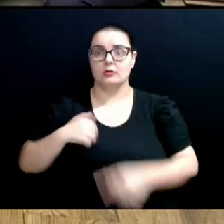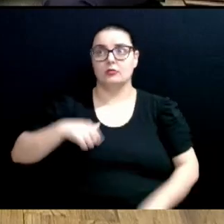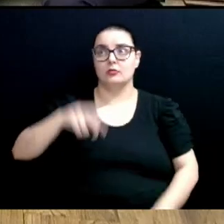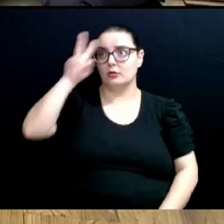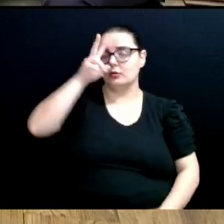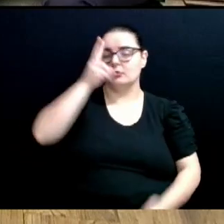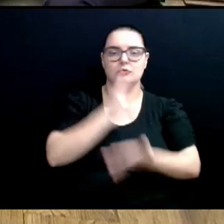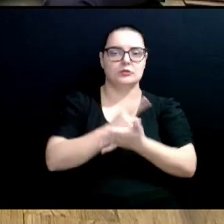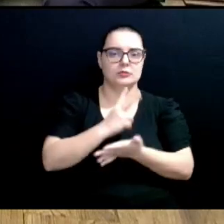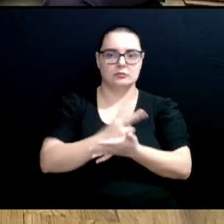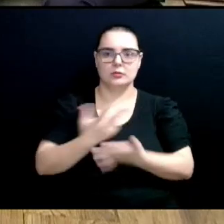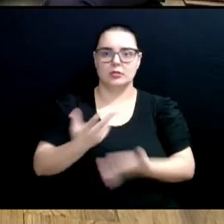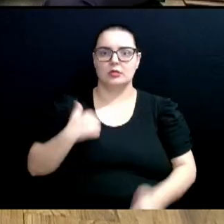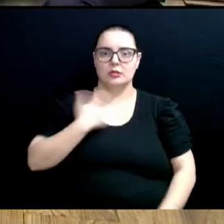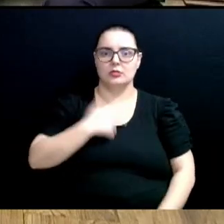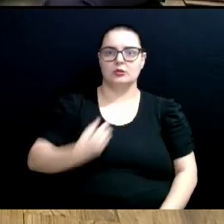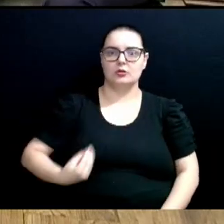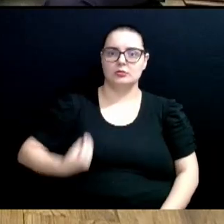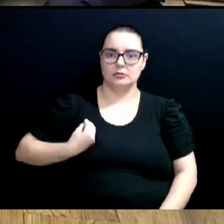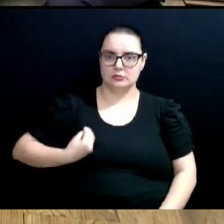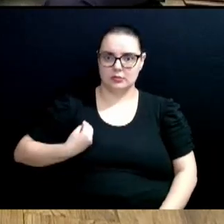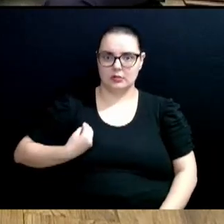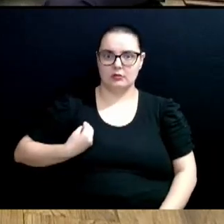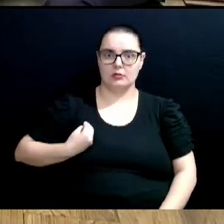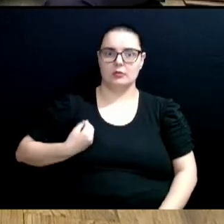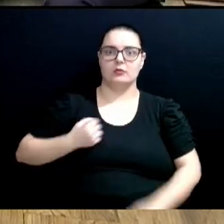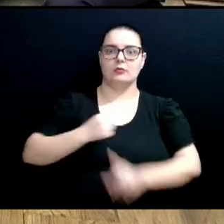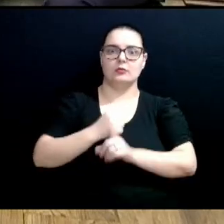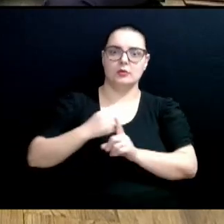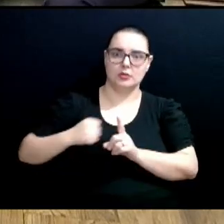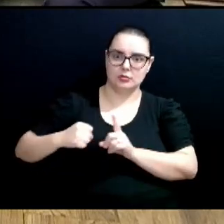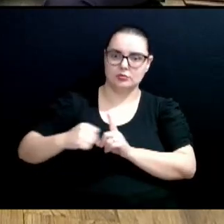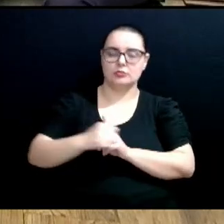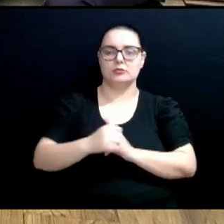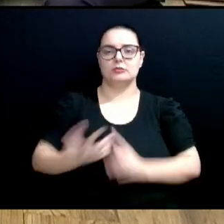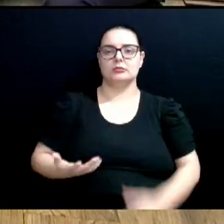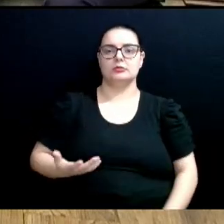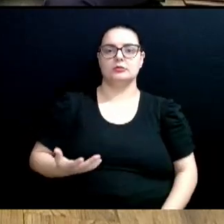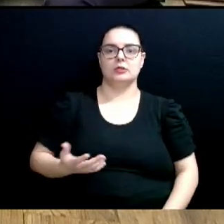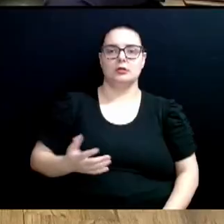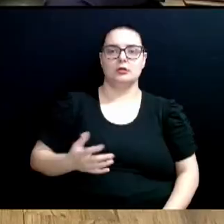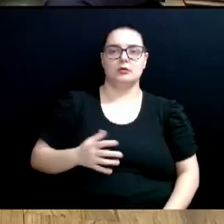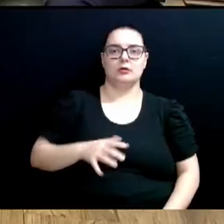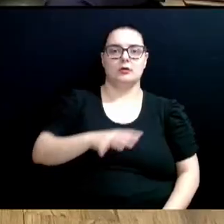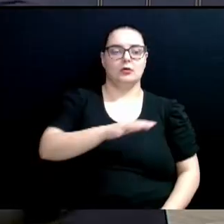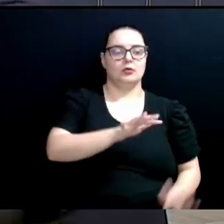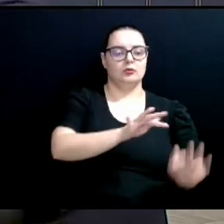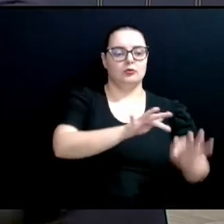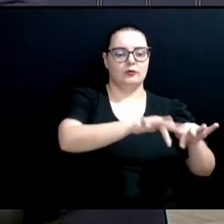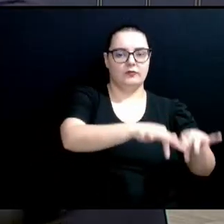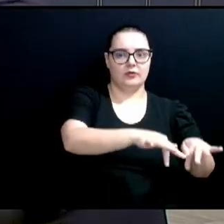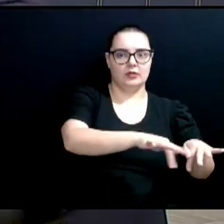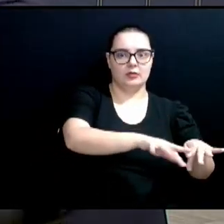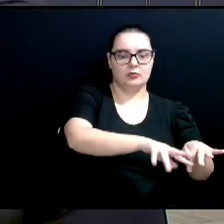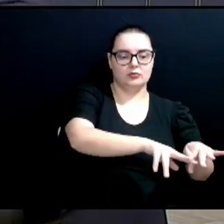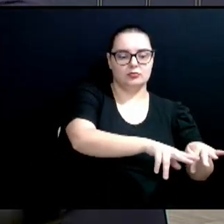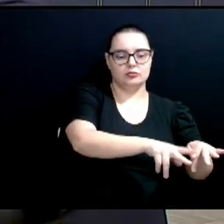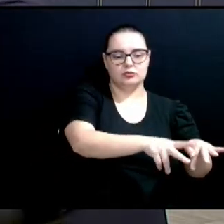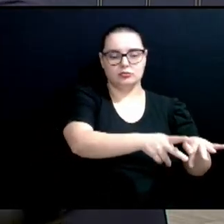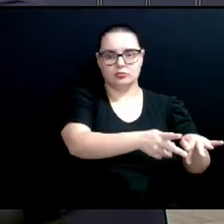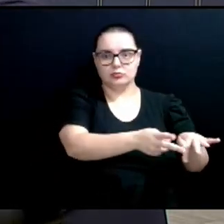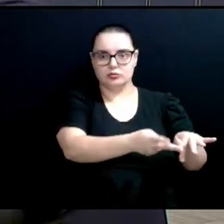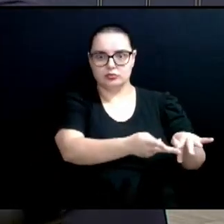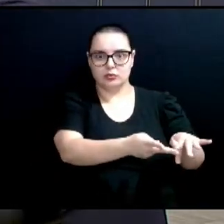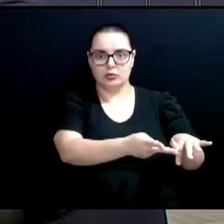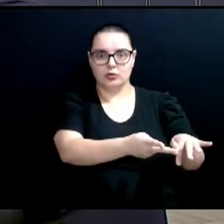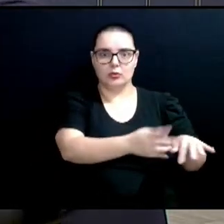gente vivia numa sociedade em que ela estava transitando, ela estava no final da sua transição do mundo rural para o mundo